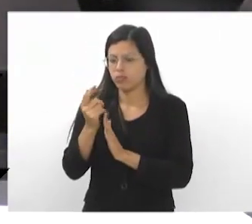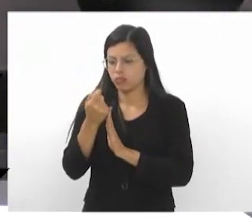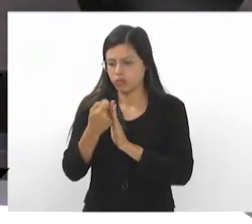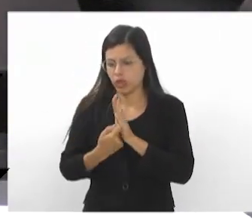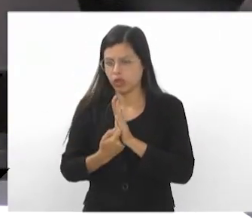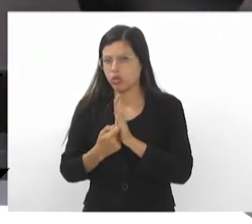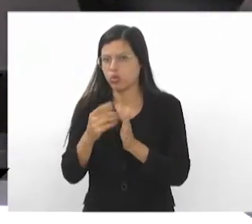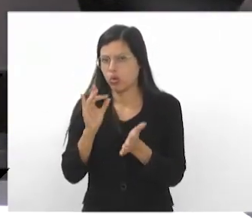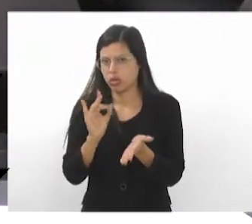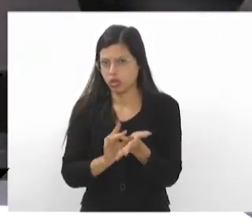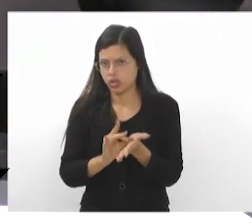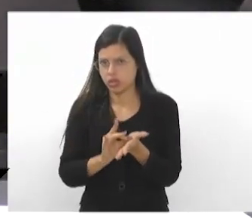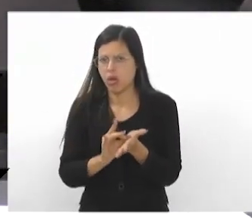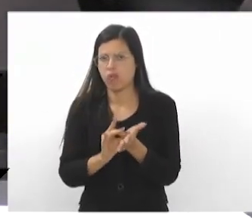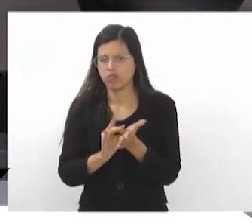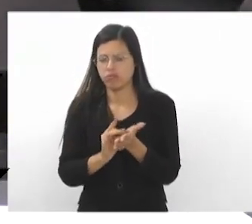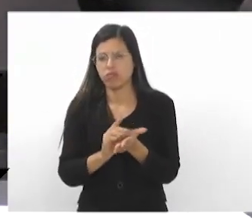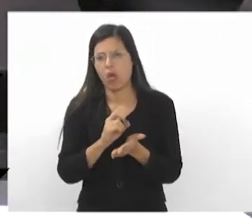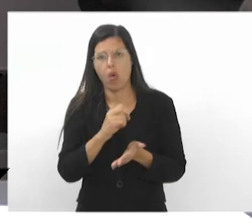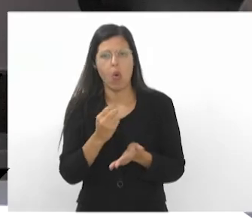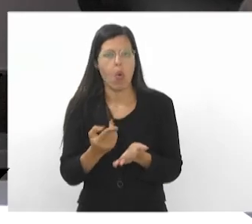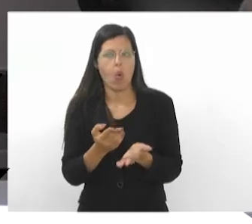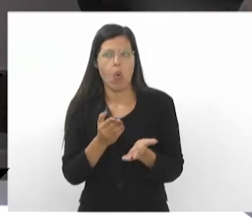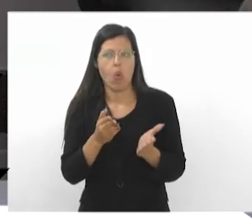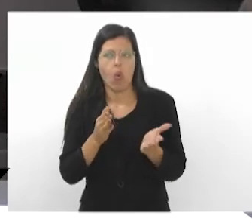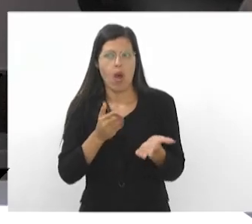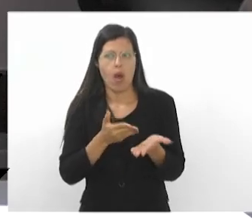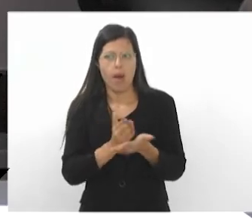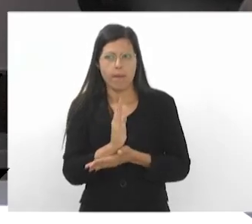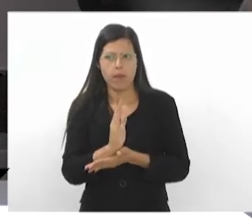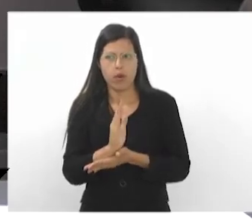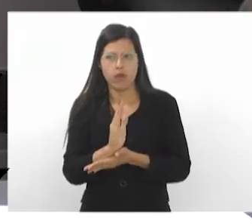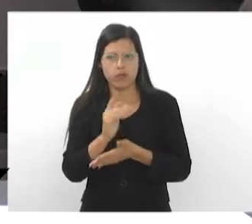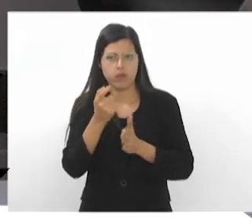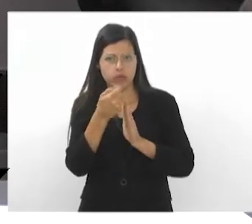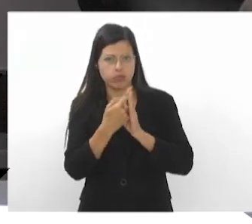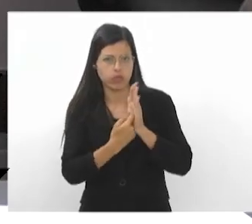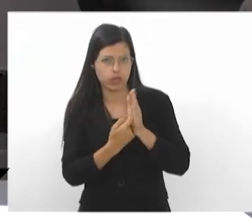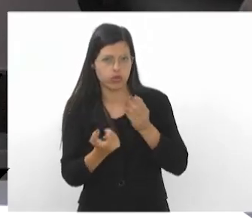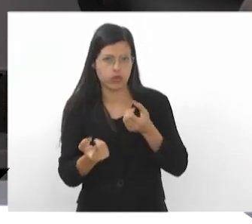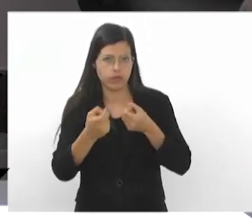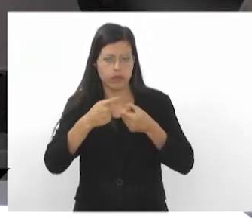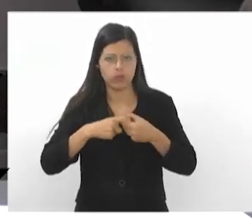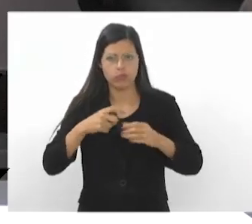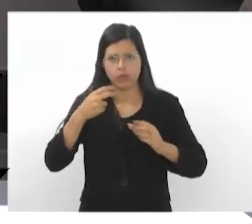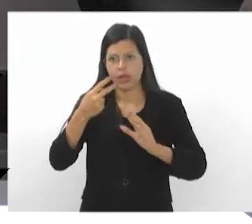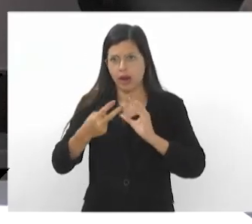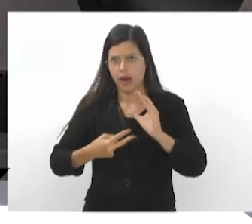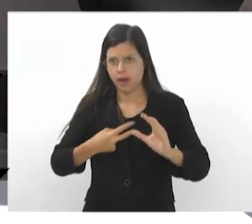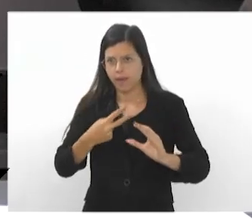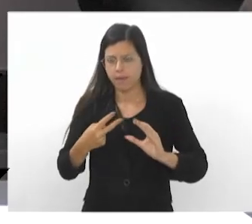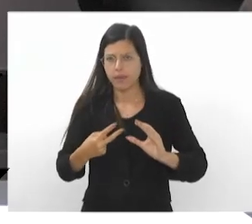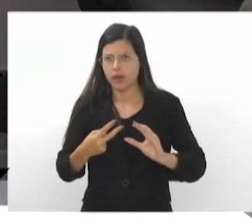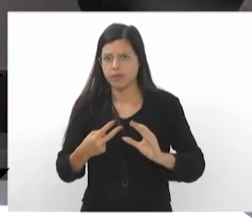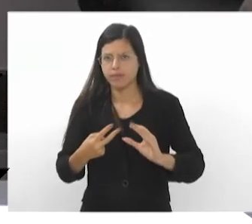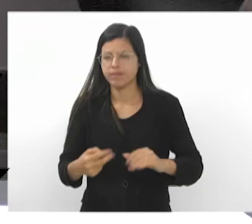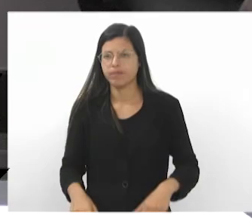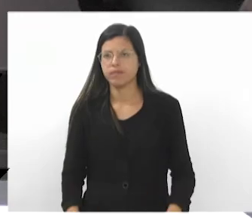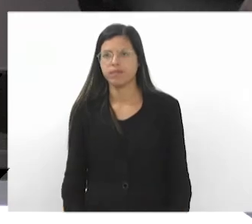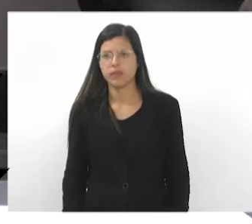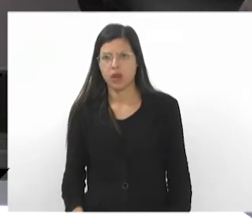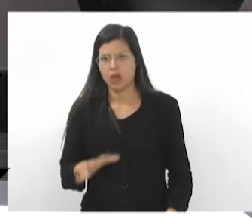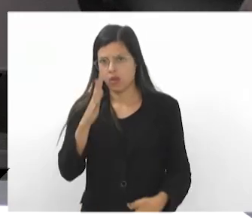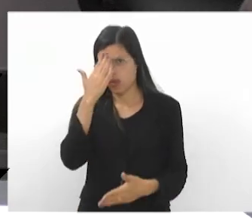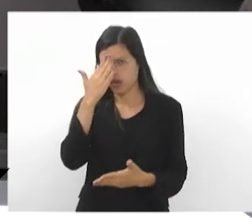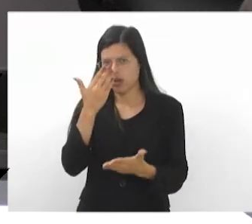Senado, ou aprova o texto que voltou da Câmara. Eu acredito que, sendo o autor do projeto,